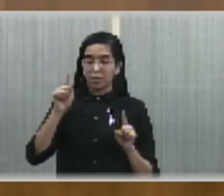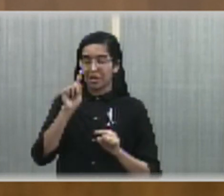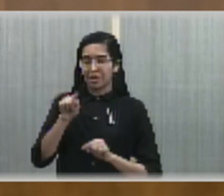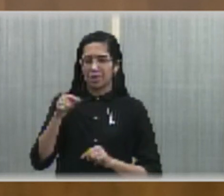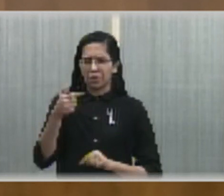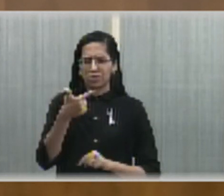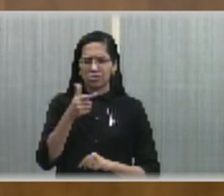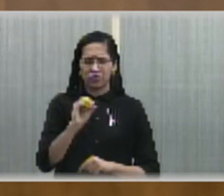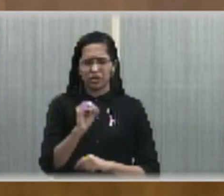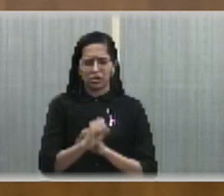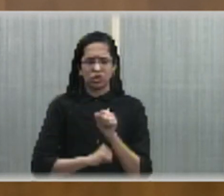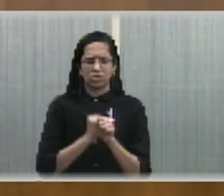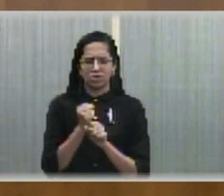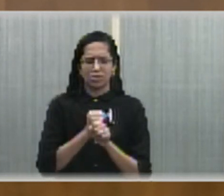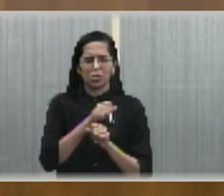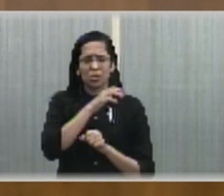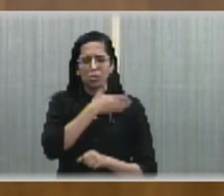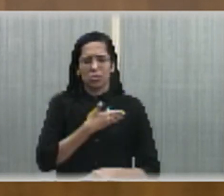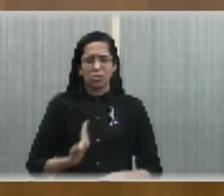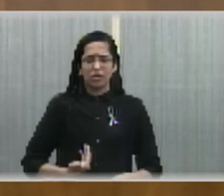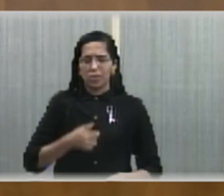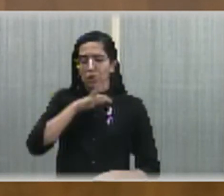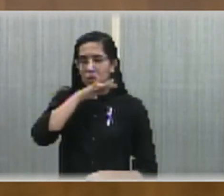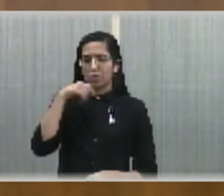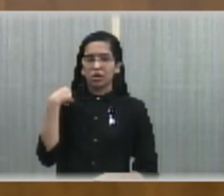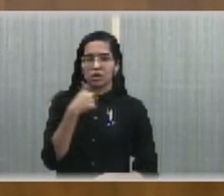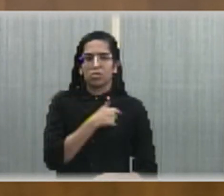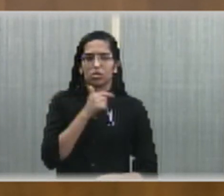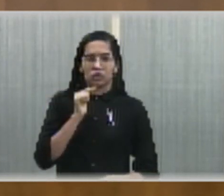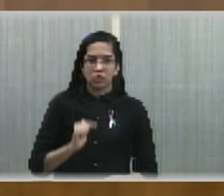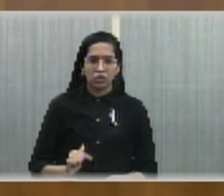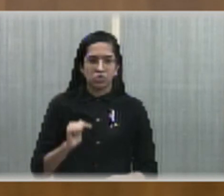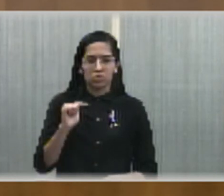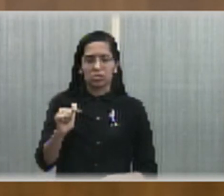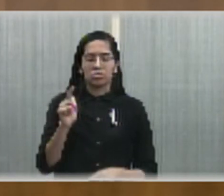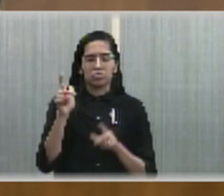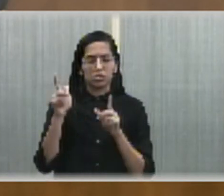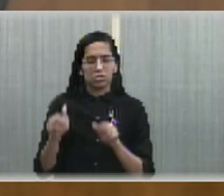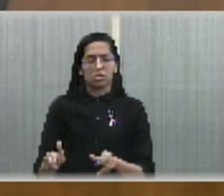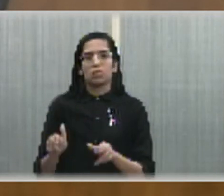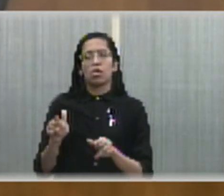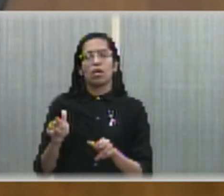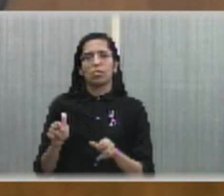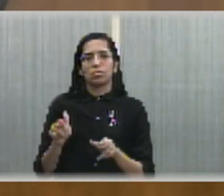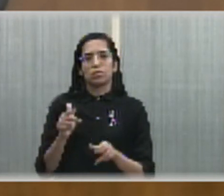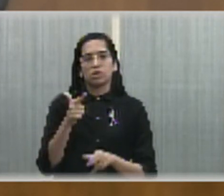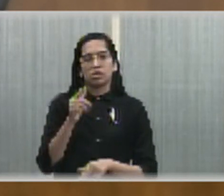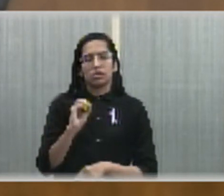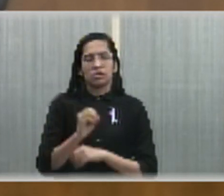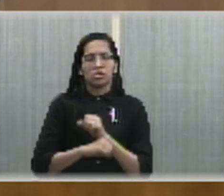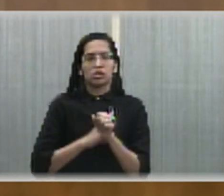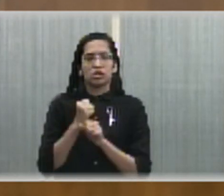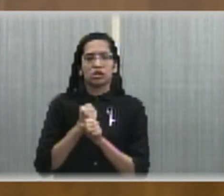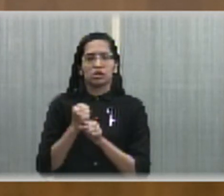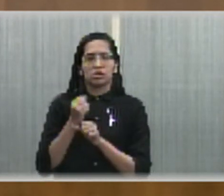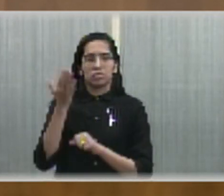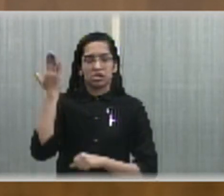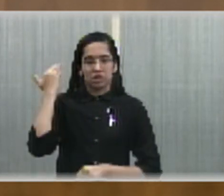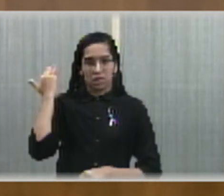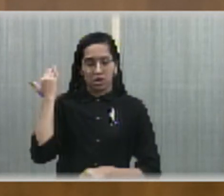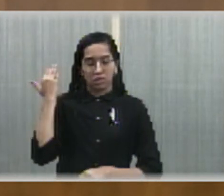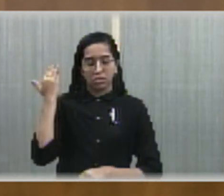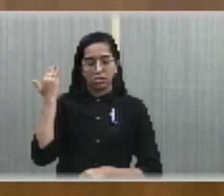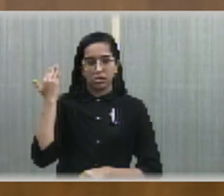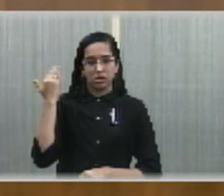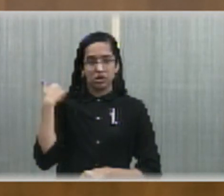desgoverno, continuamos no mesmo lugar que estávamos há 20 anos. Ou pior, na melhor das hipóteses,